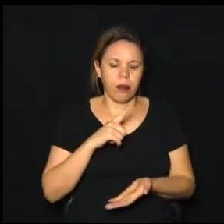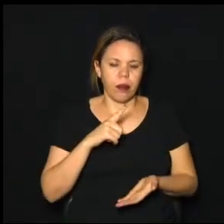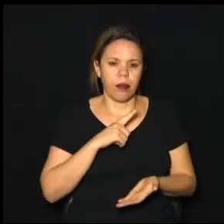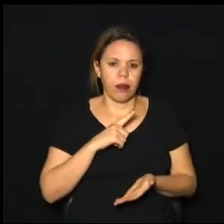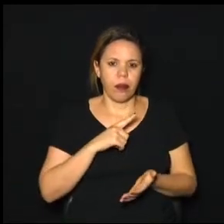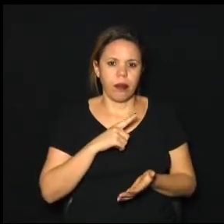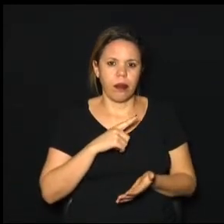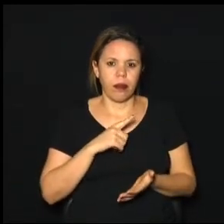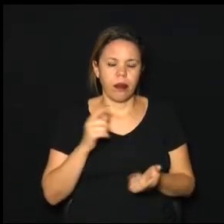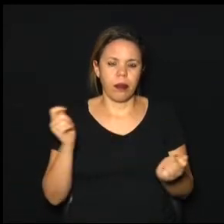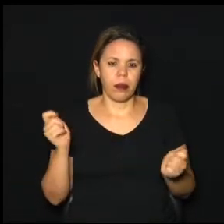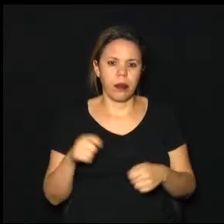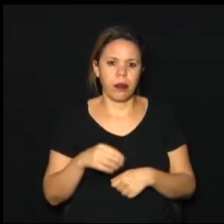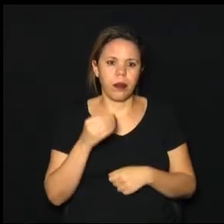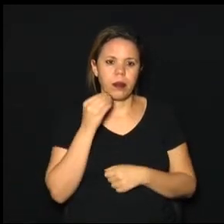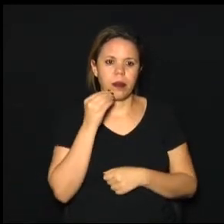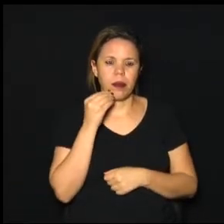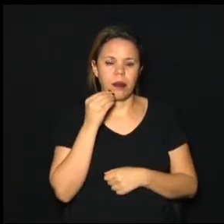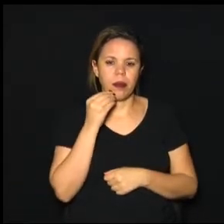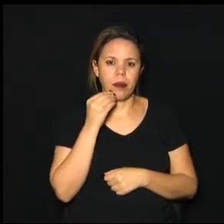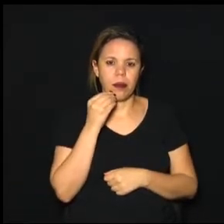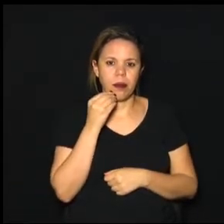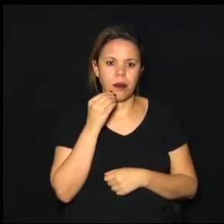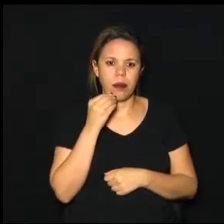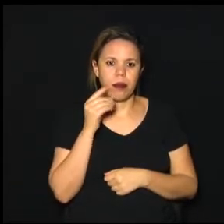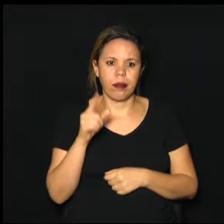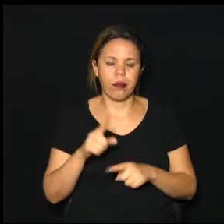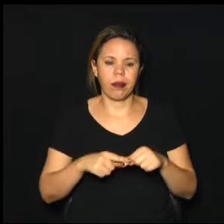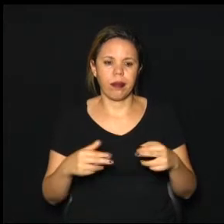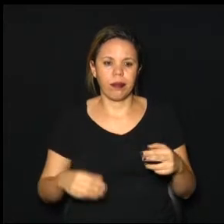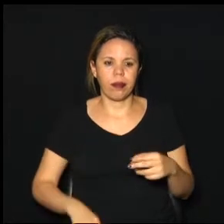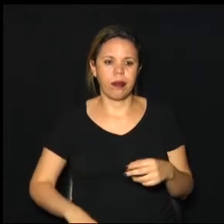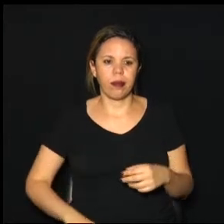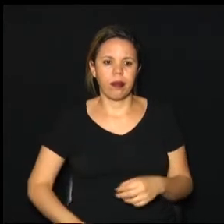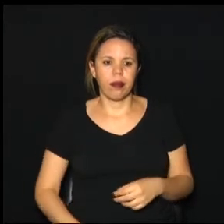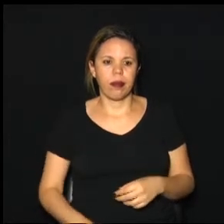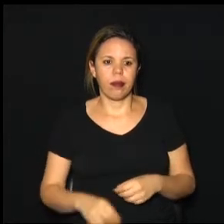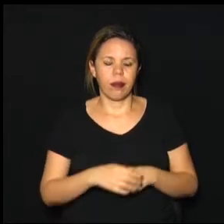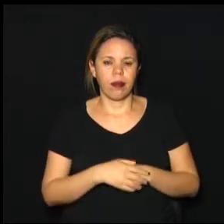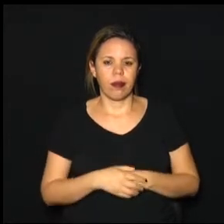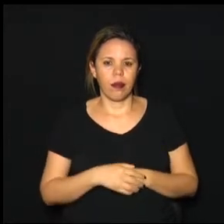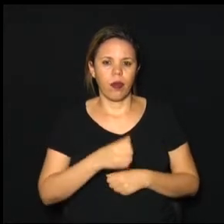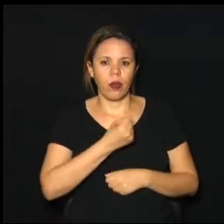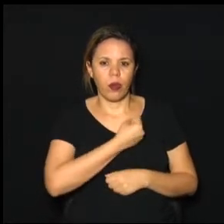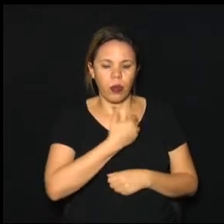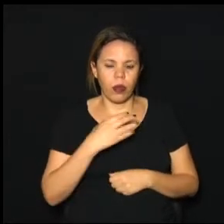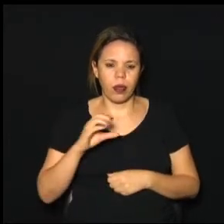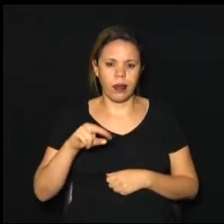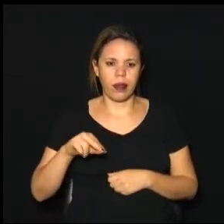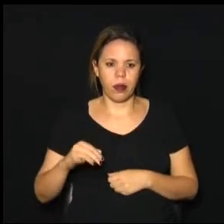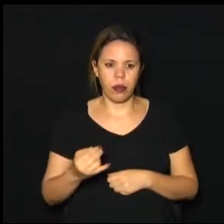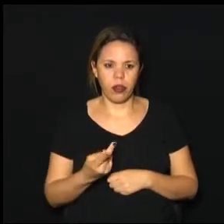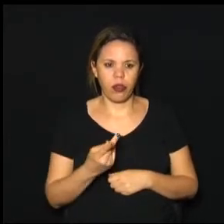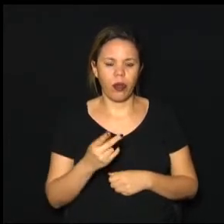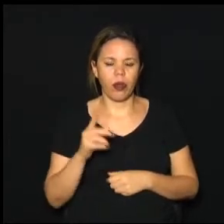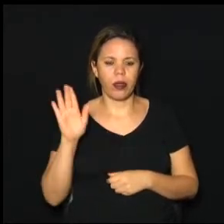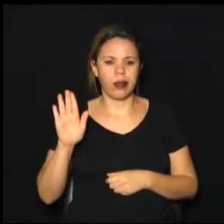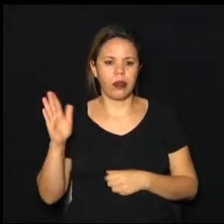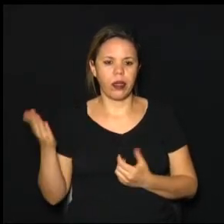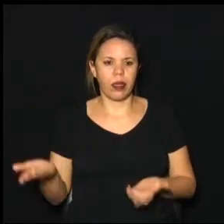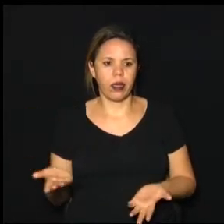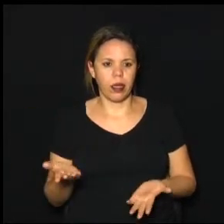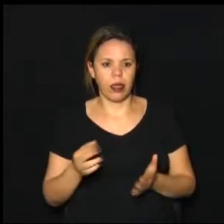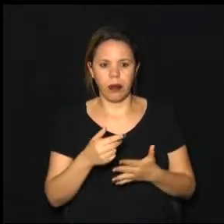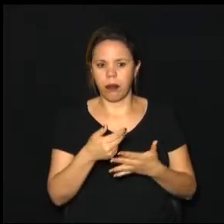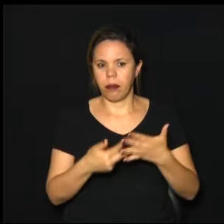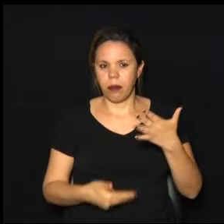haver a possibilidade de se colocar nesse material gráfico o número do CNPJ do candidato, enfim, tem